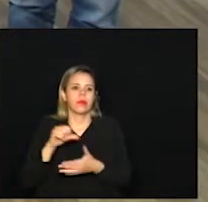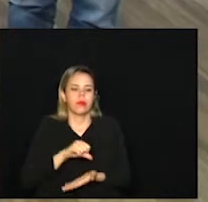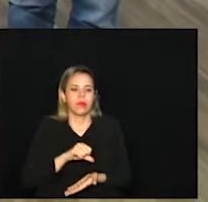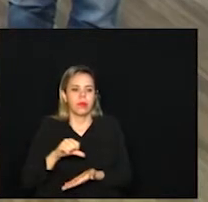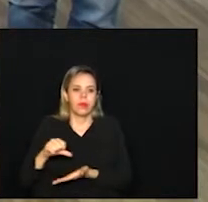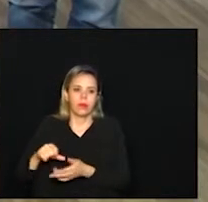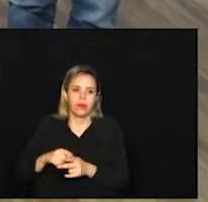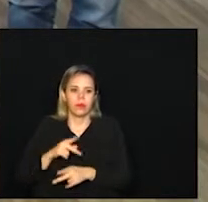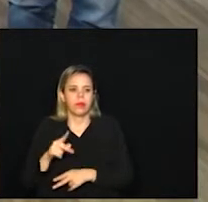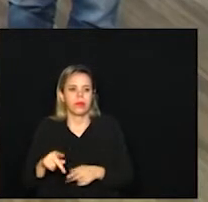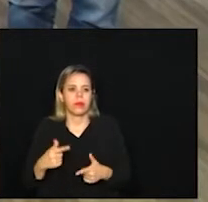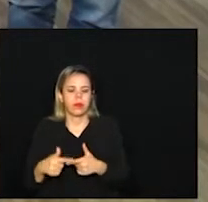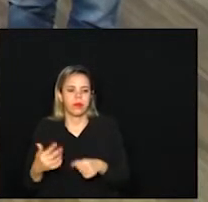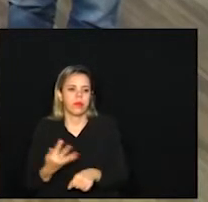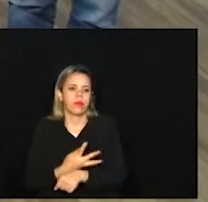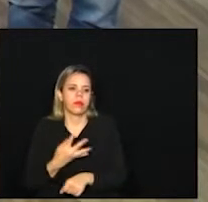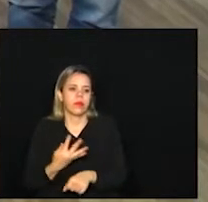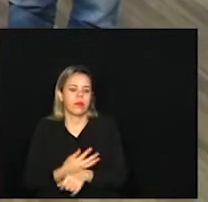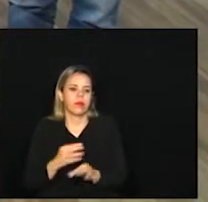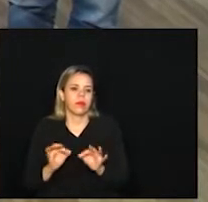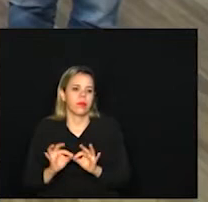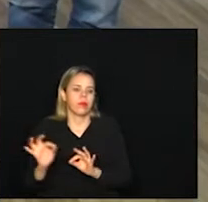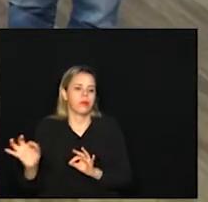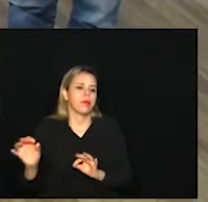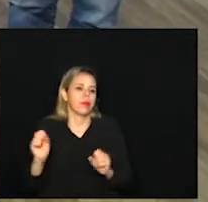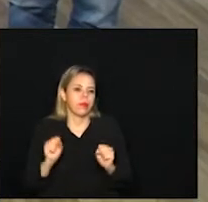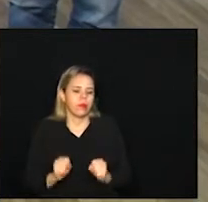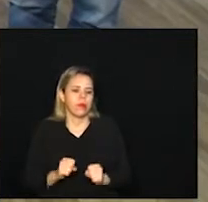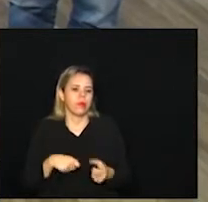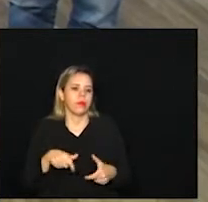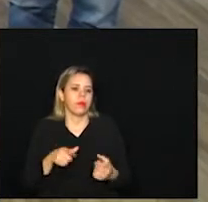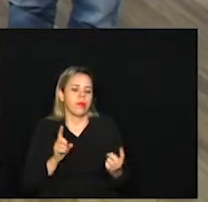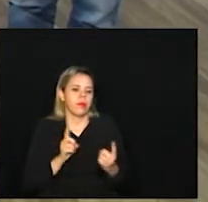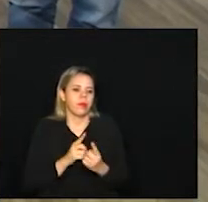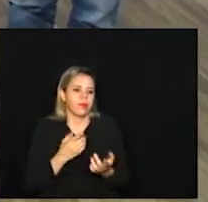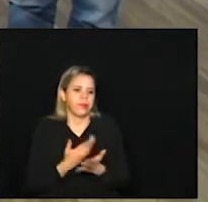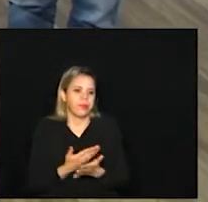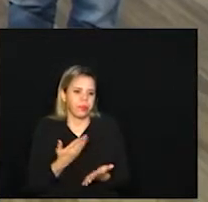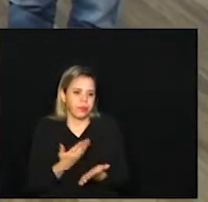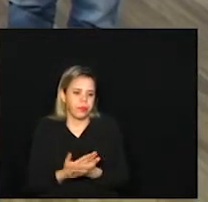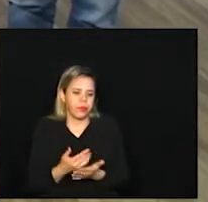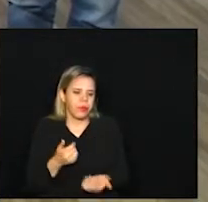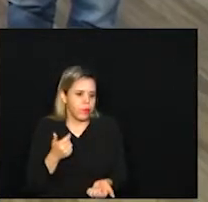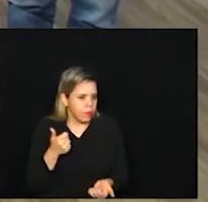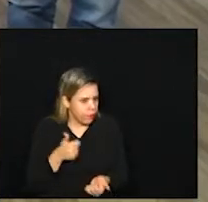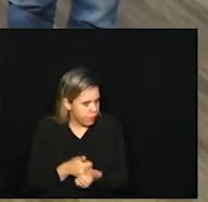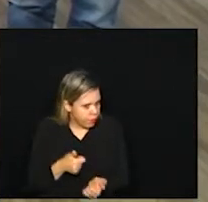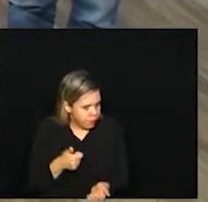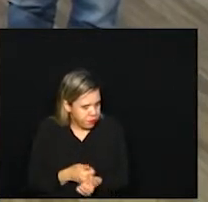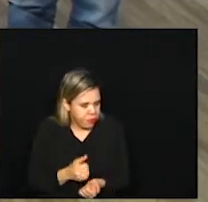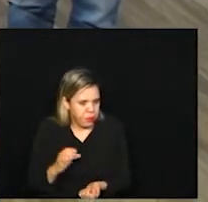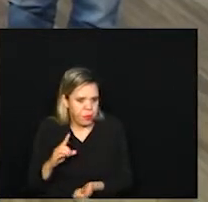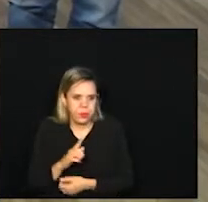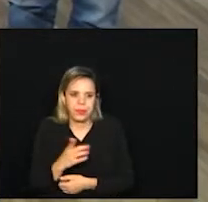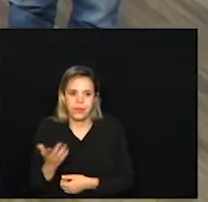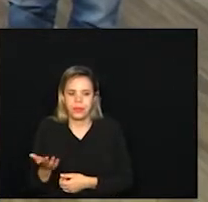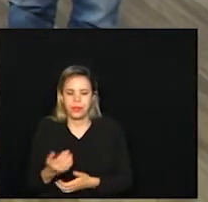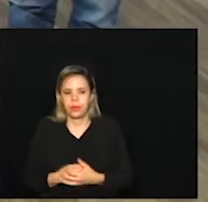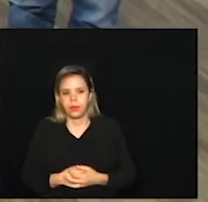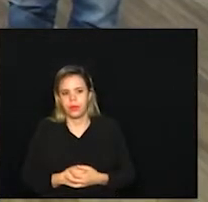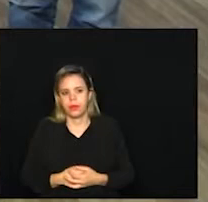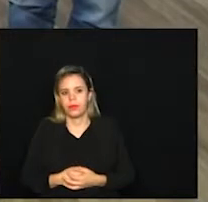para que as pessoas não tem um deslocamento muito grande possam trabalhar e estudar ali mesmo no distrito